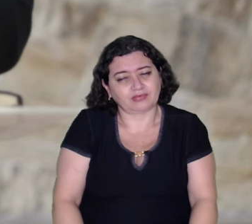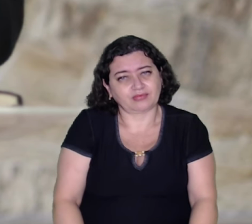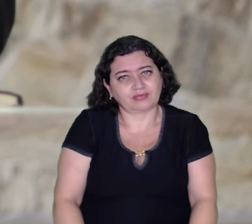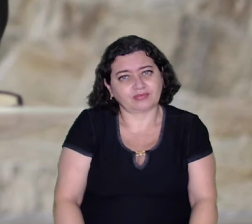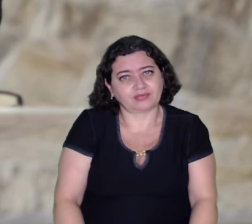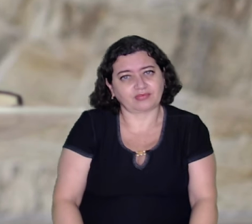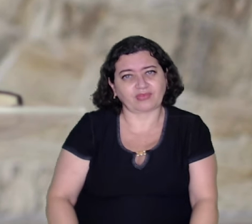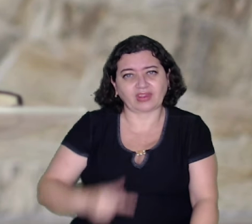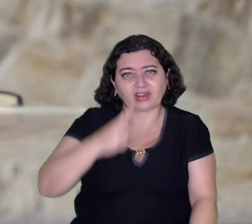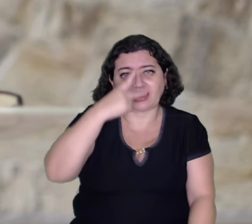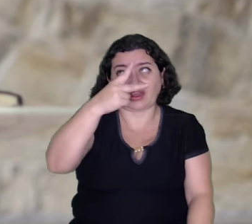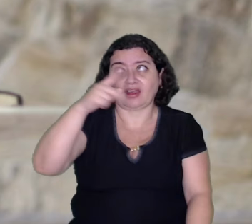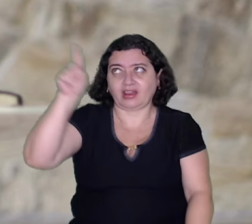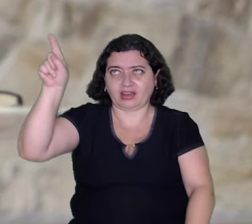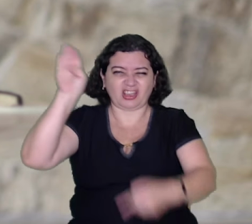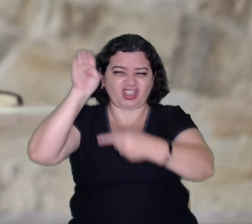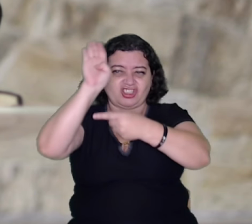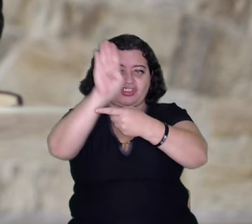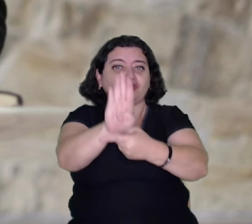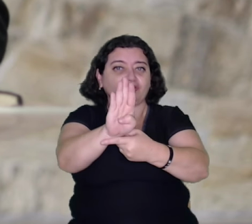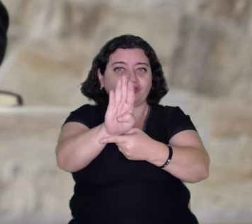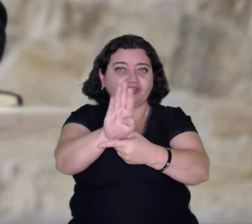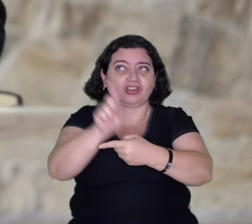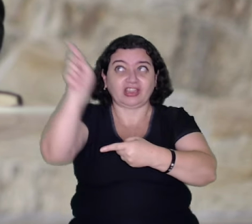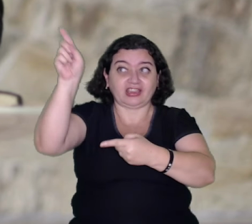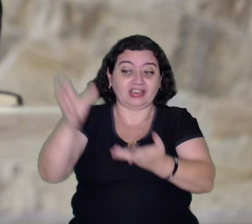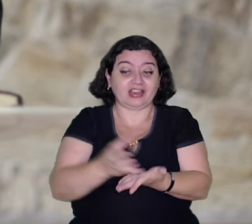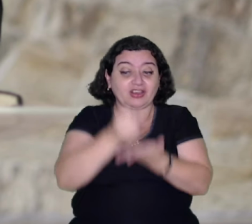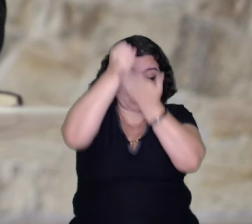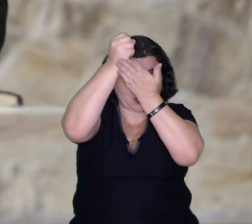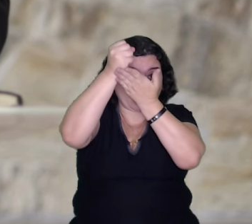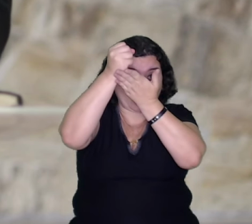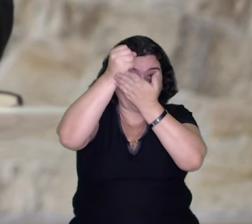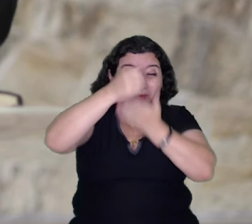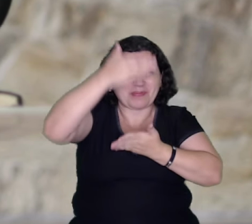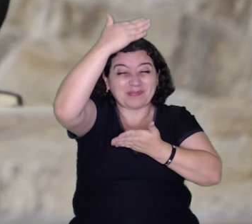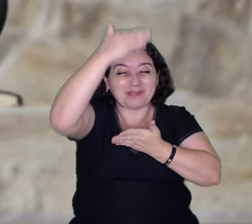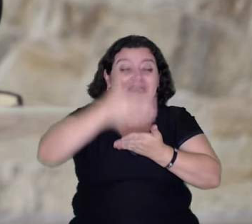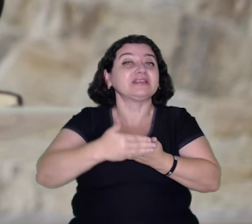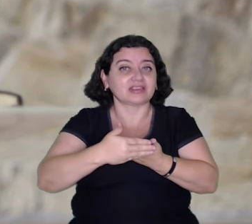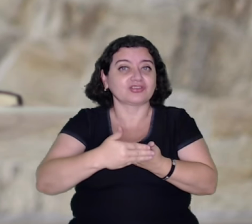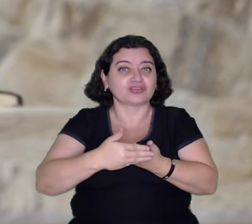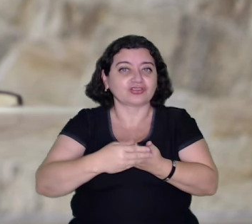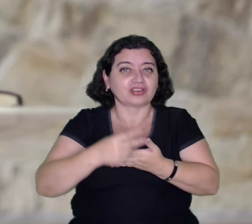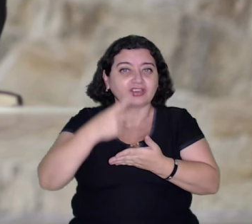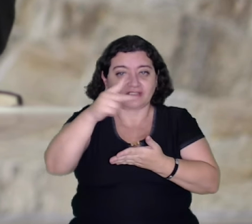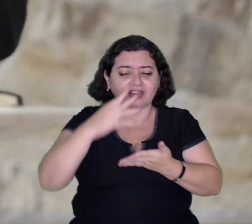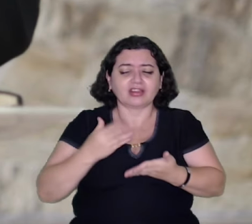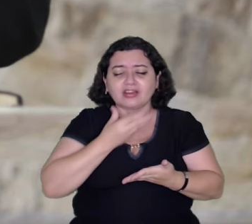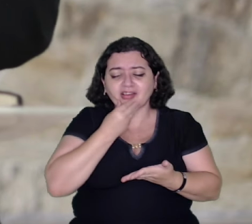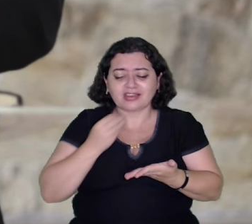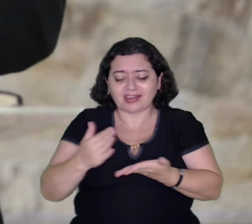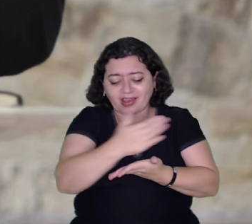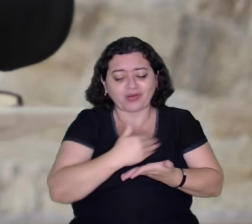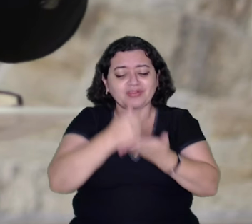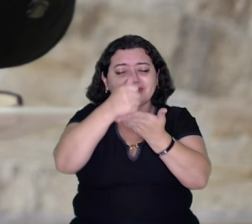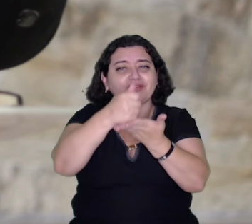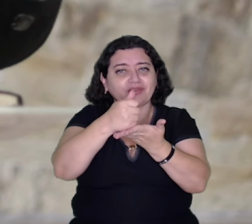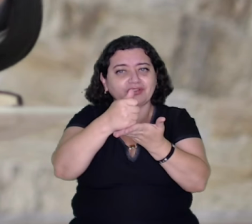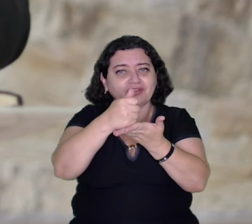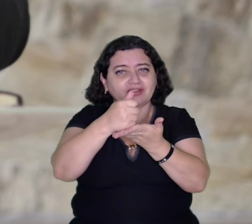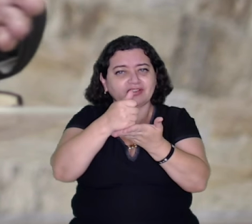Ele é o teu provedor. Ele é o teu socorro bem presente. Ele é o teu salvador. Que